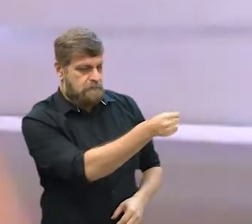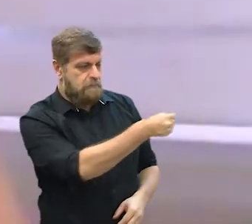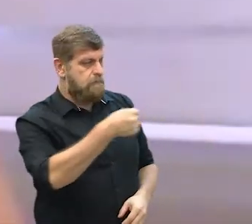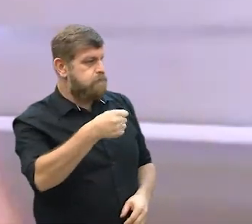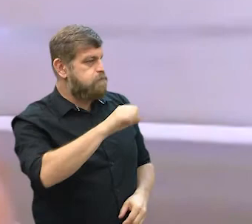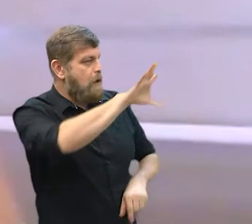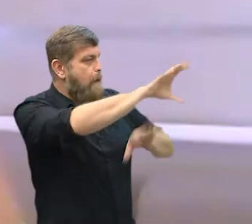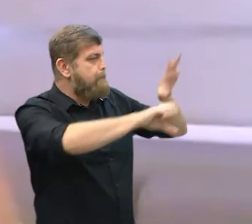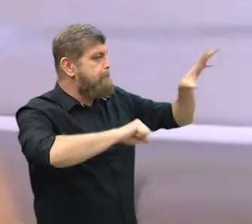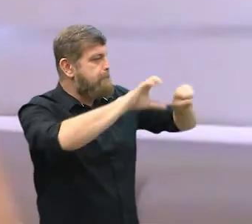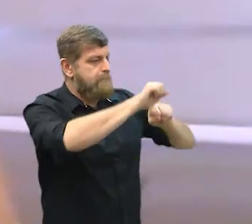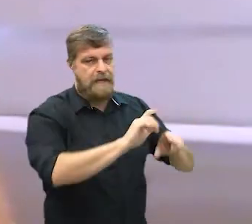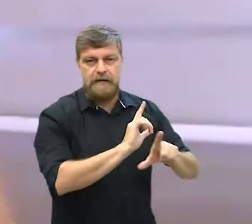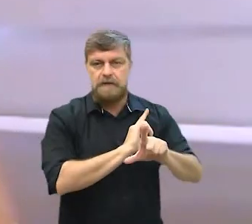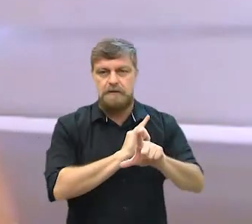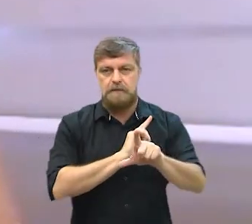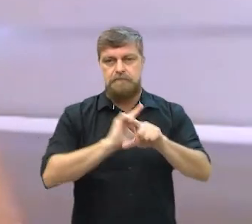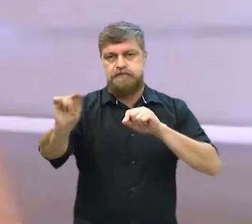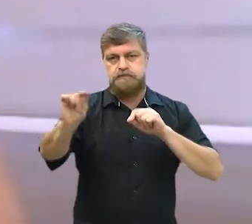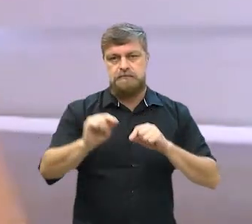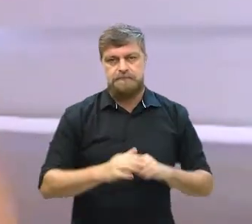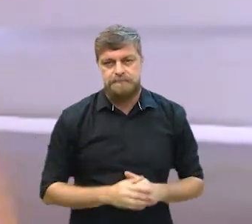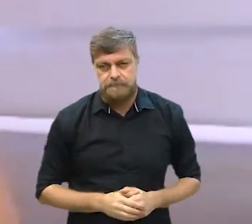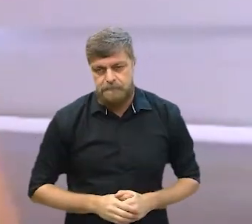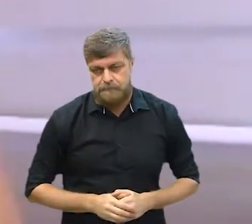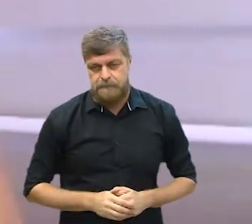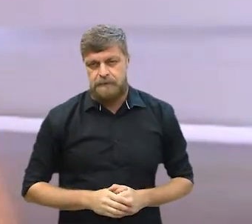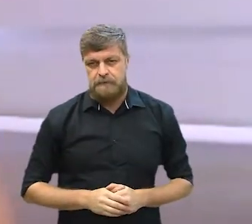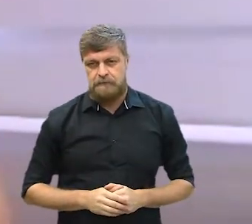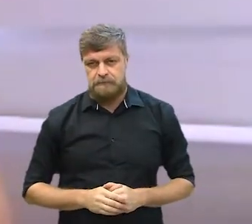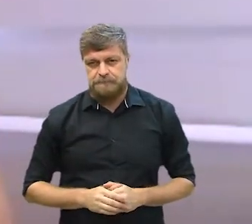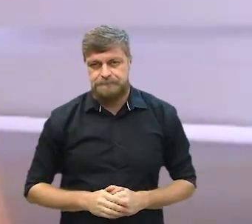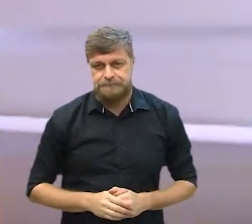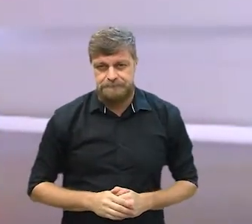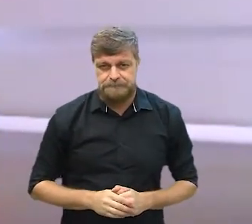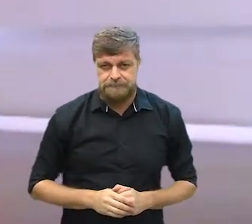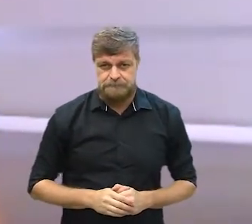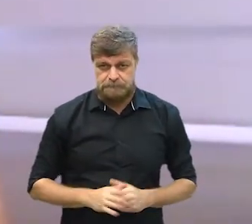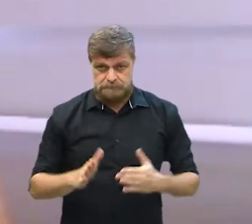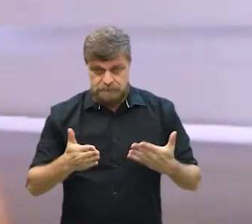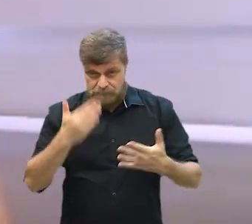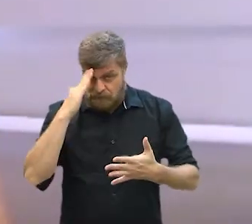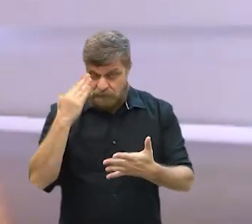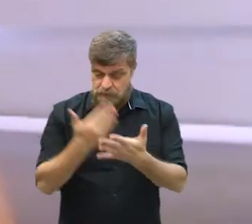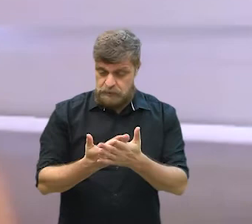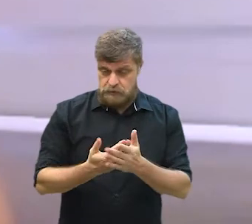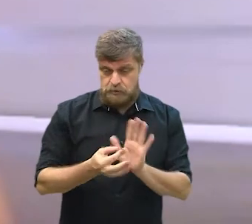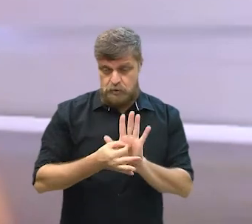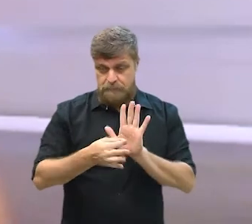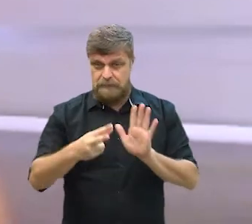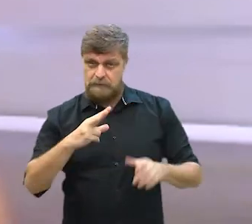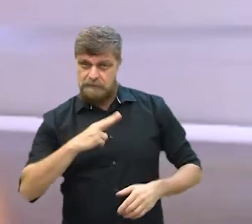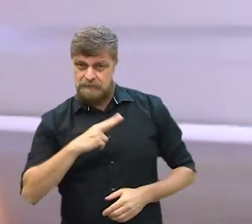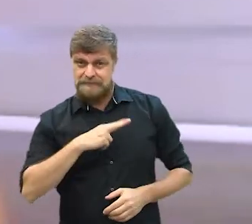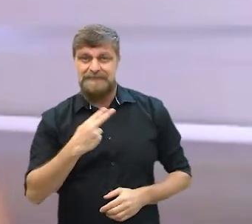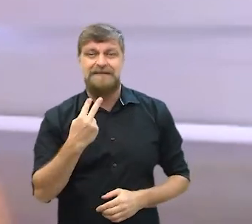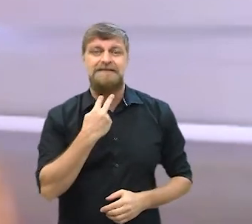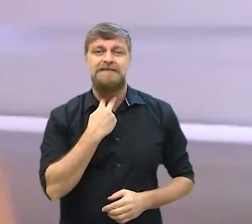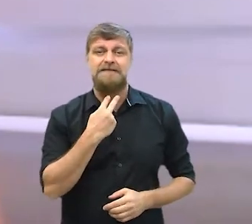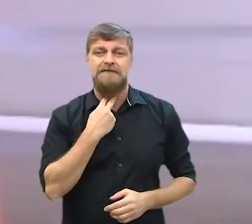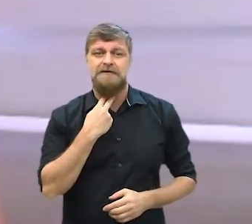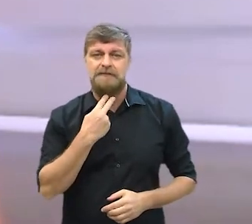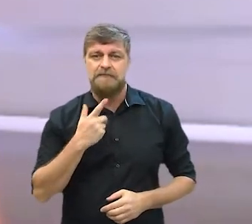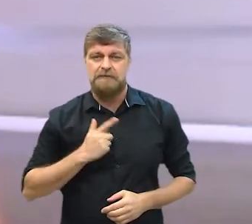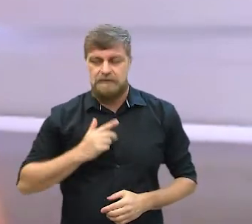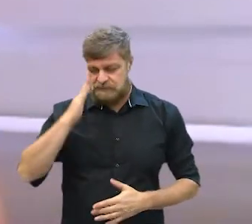fica refrigerado, ele fica exposto. Você vai, pega, se serve e vai embora. Então, eu acredito que não pode